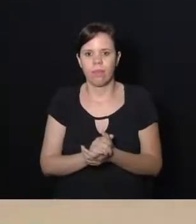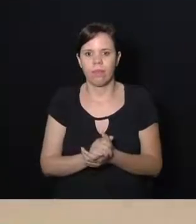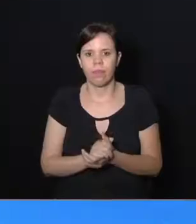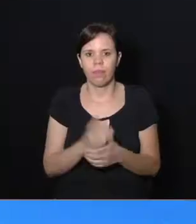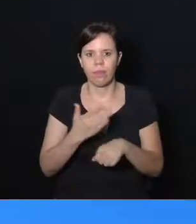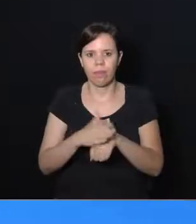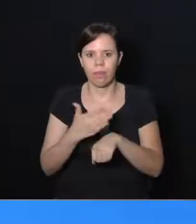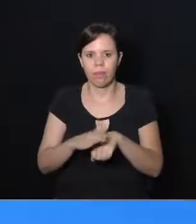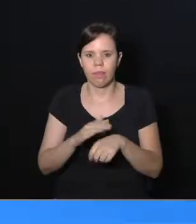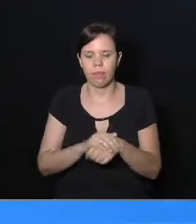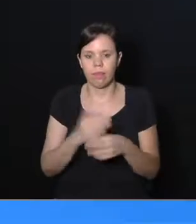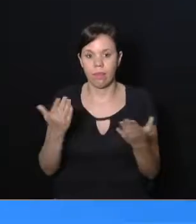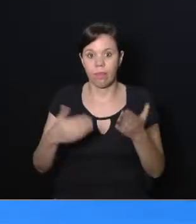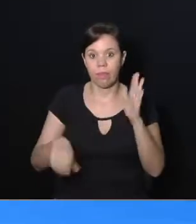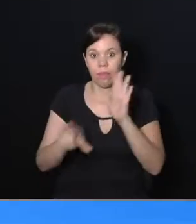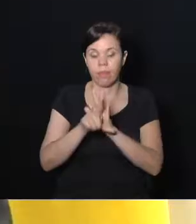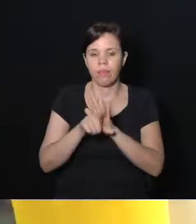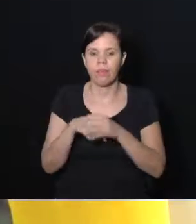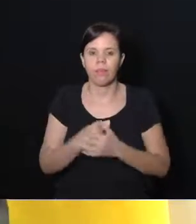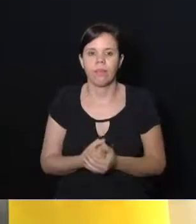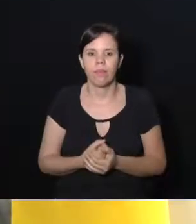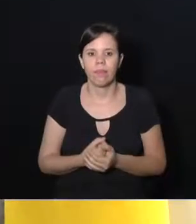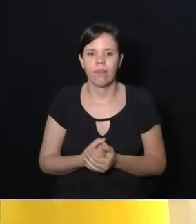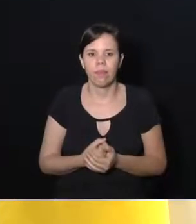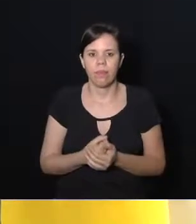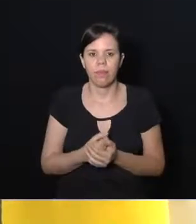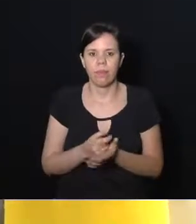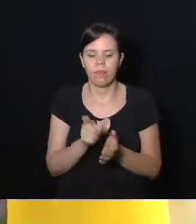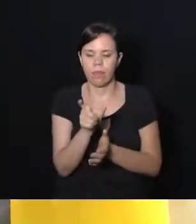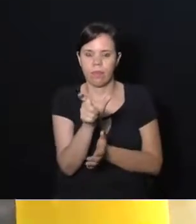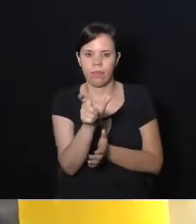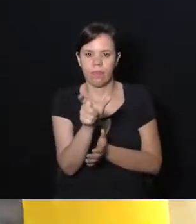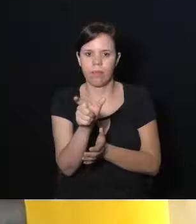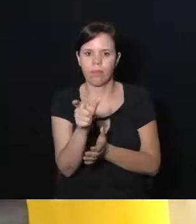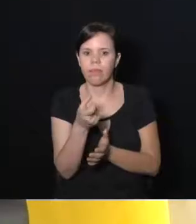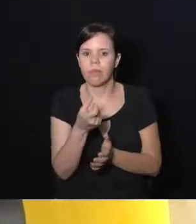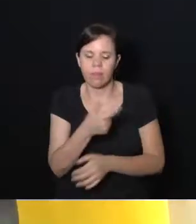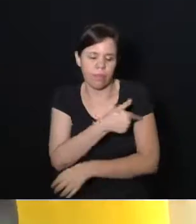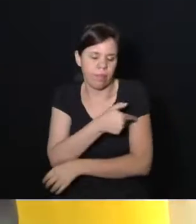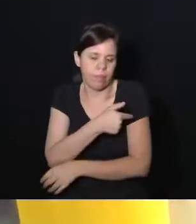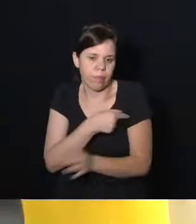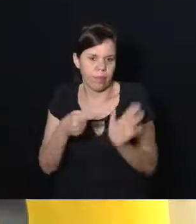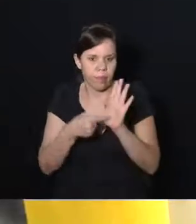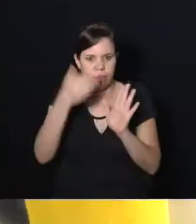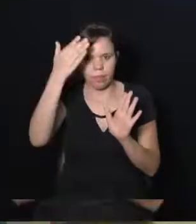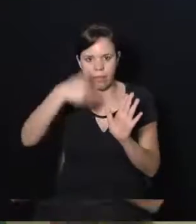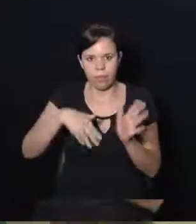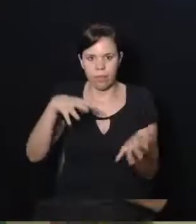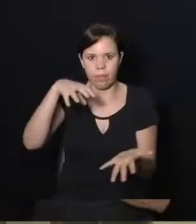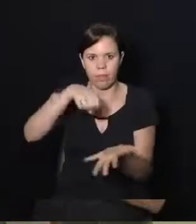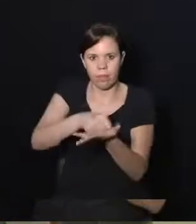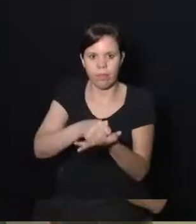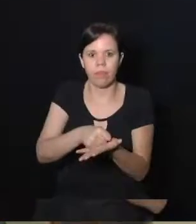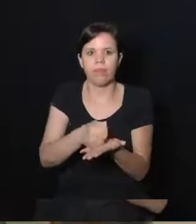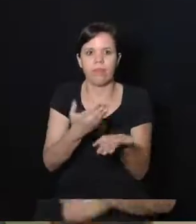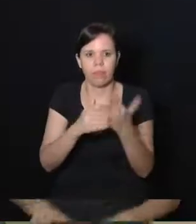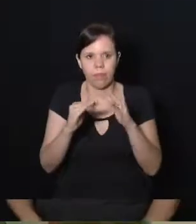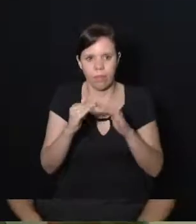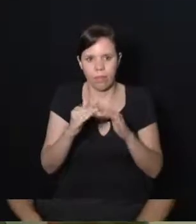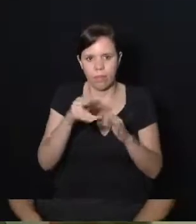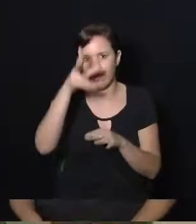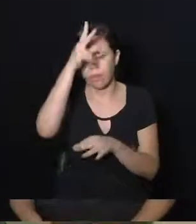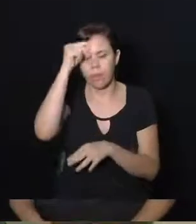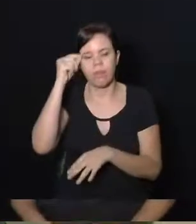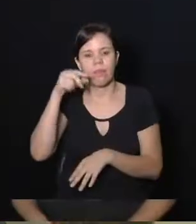prática. Agora é lei. Carteira de vacinação tem que ser apresentada em matrícula escolar na rede